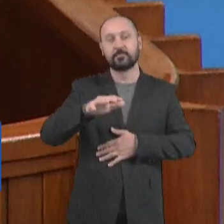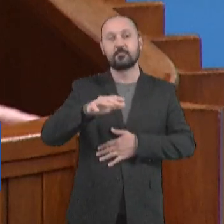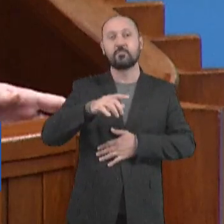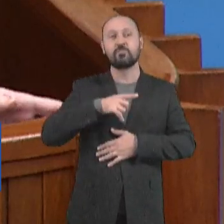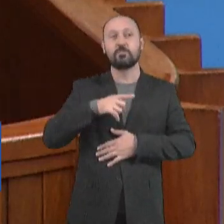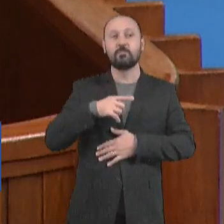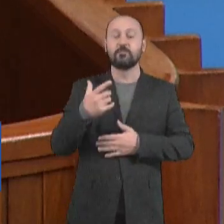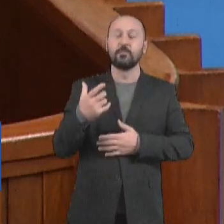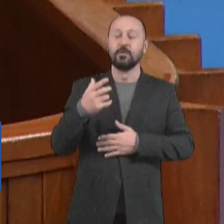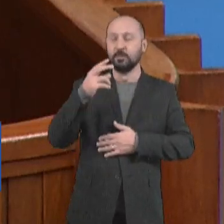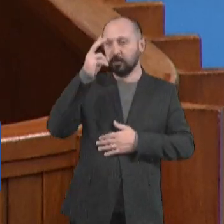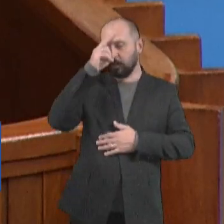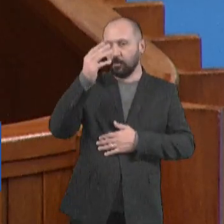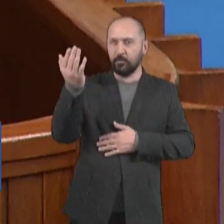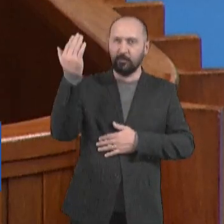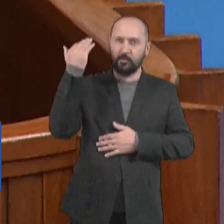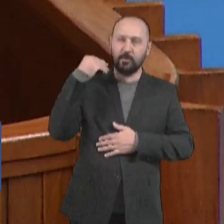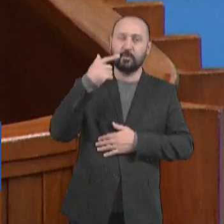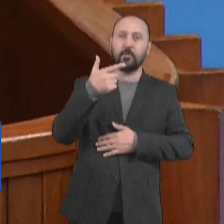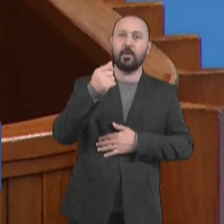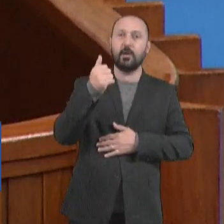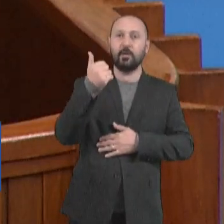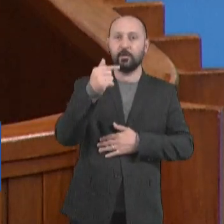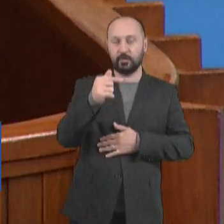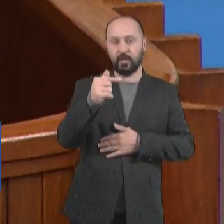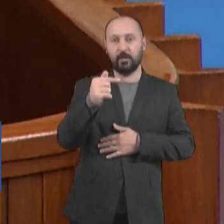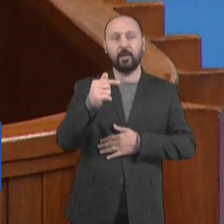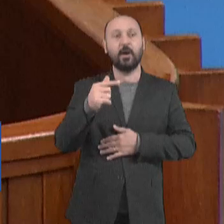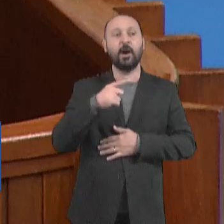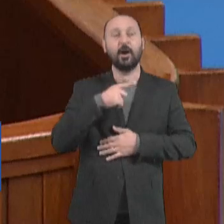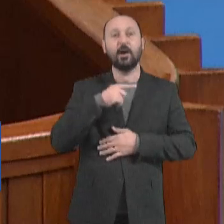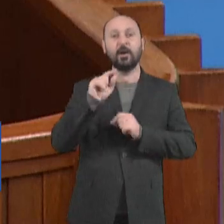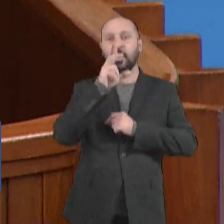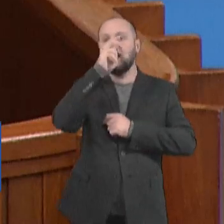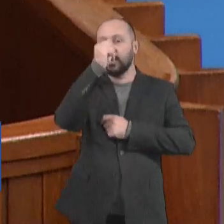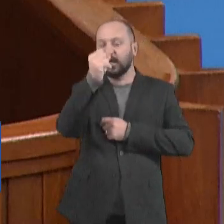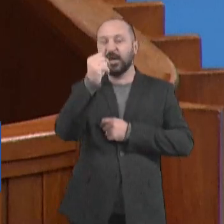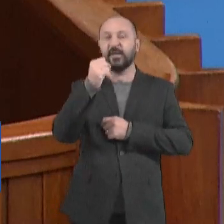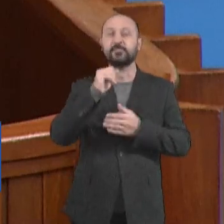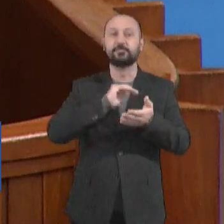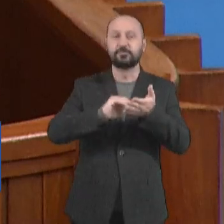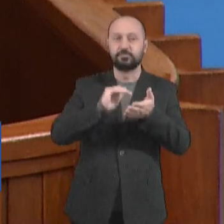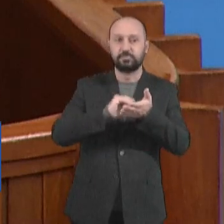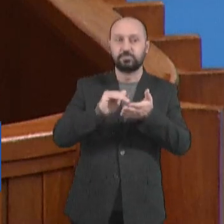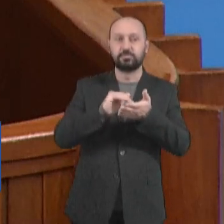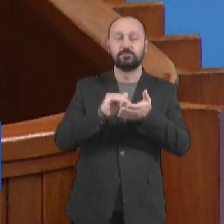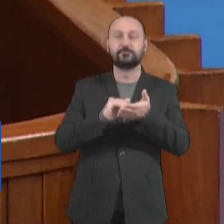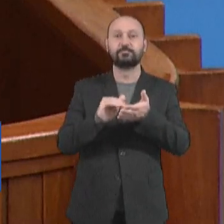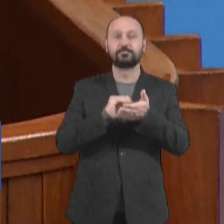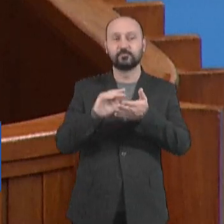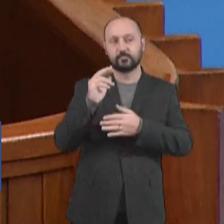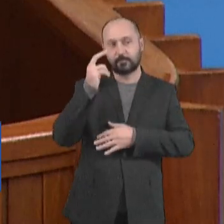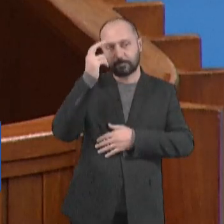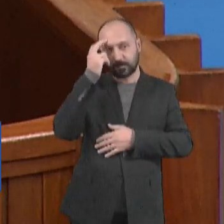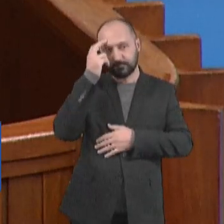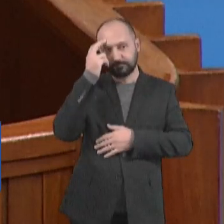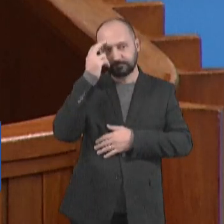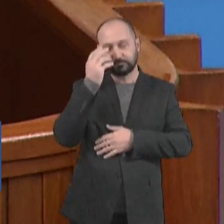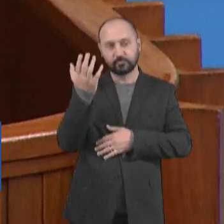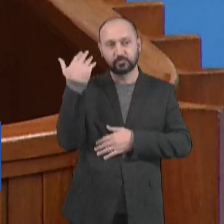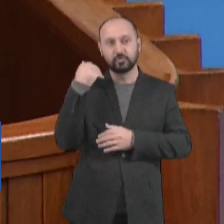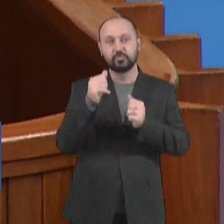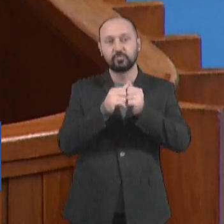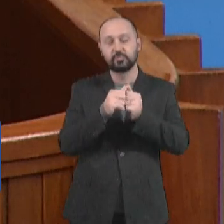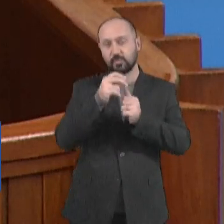E até lembro em 2017, foi feito um grande, e aí a Secretaria de Cultura no tempo, junto